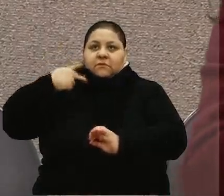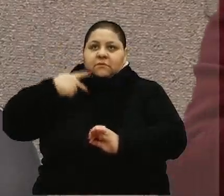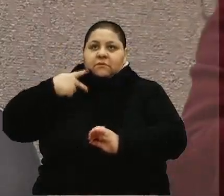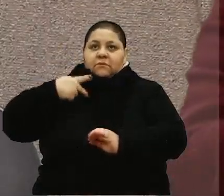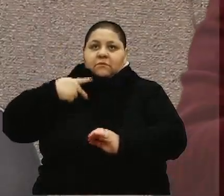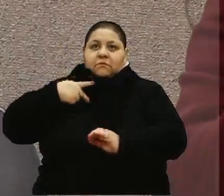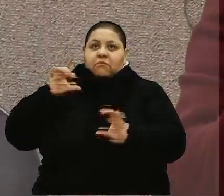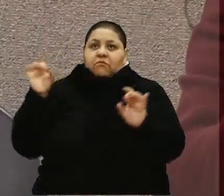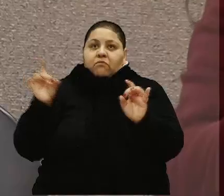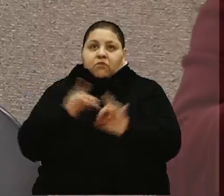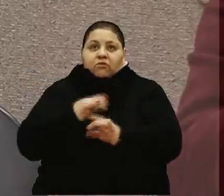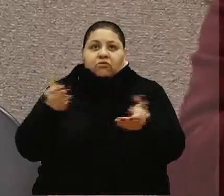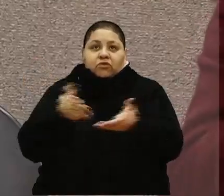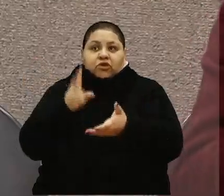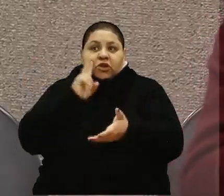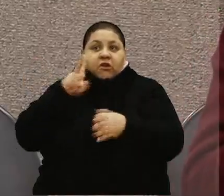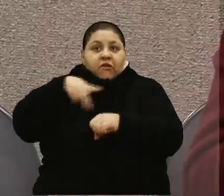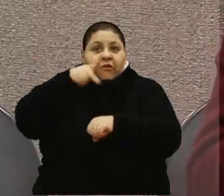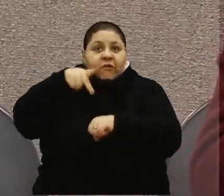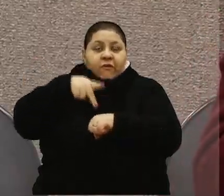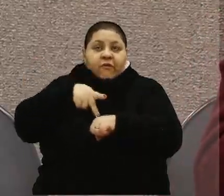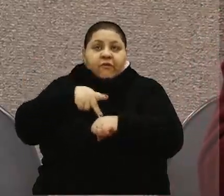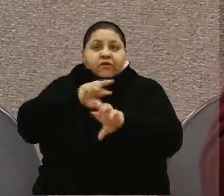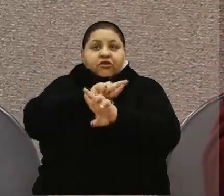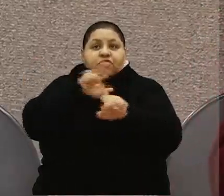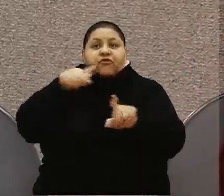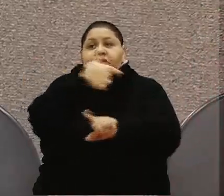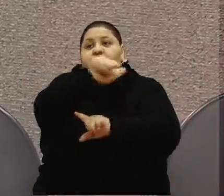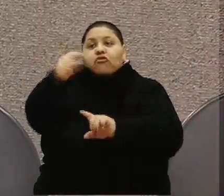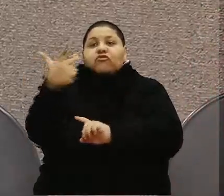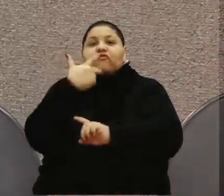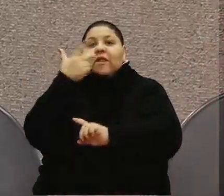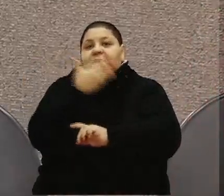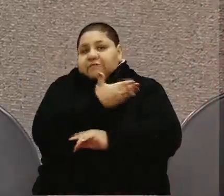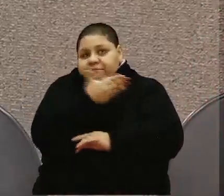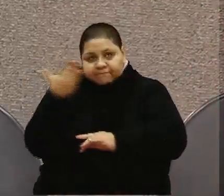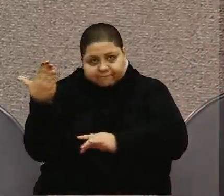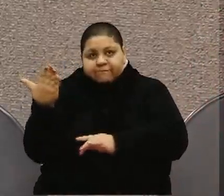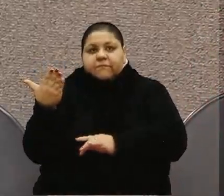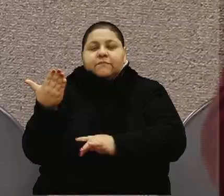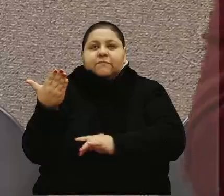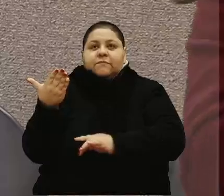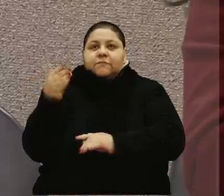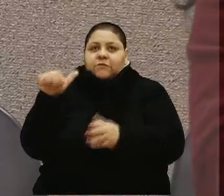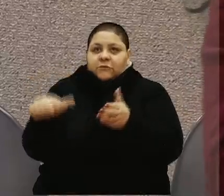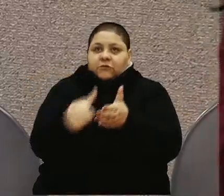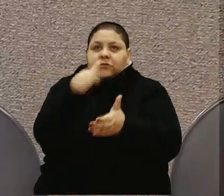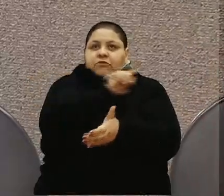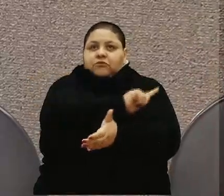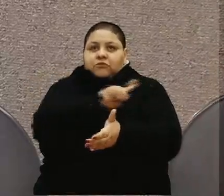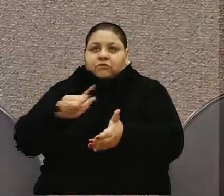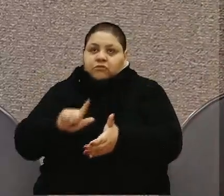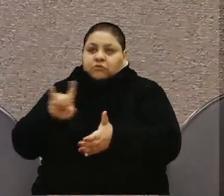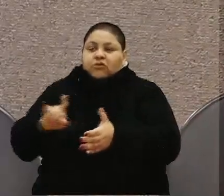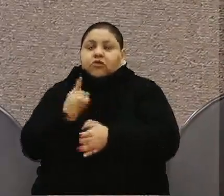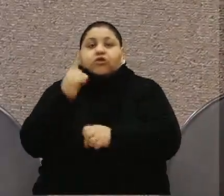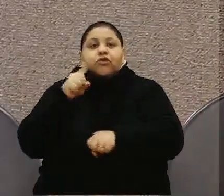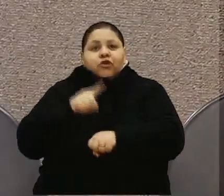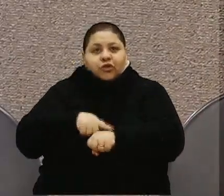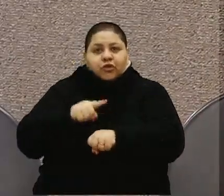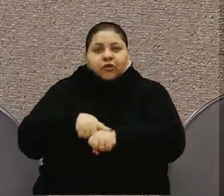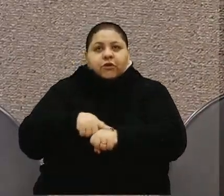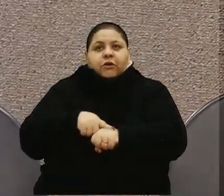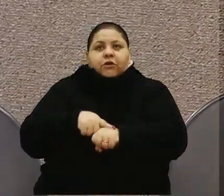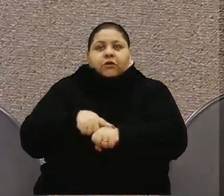nós já vimos no país. Para mim, ao contrário do que muitos colegas trouxeram aqui, é um dos melhores governadores dos últimos tempos, visto